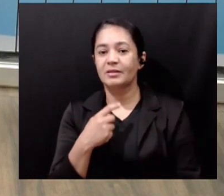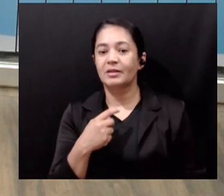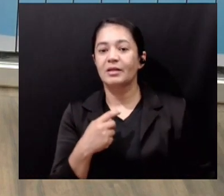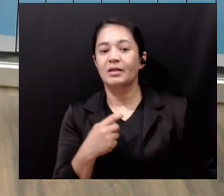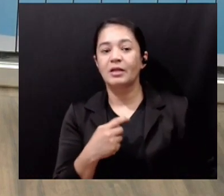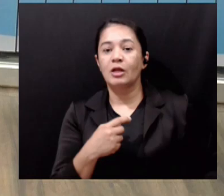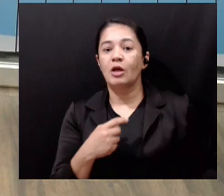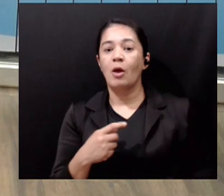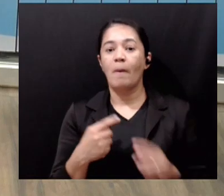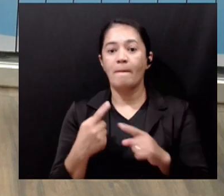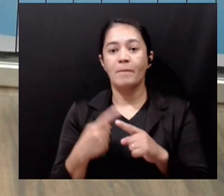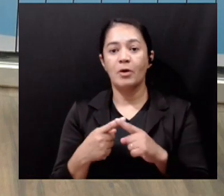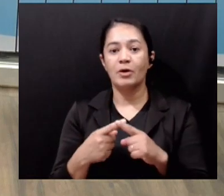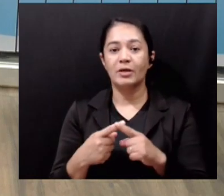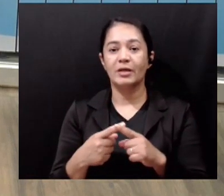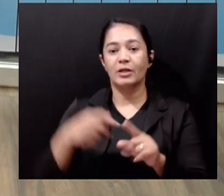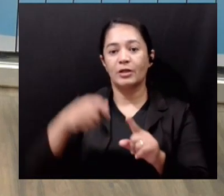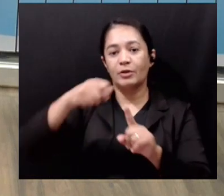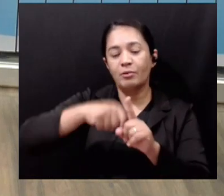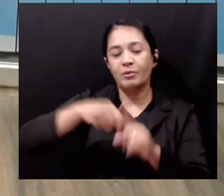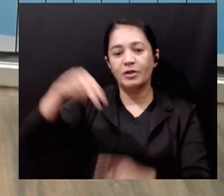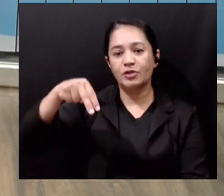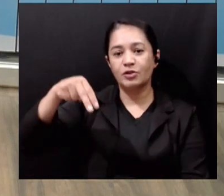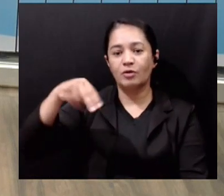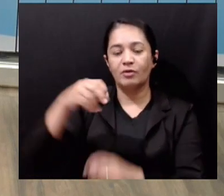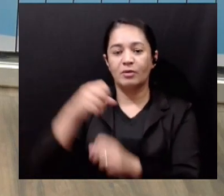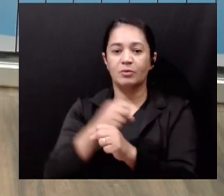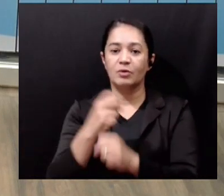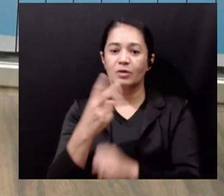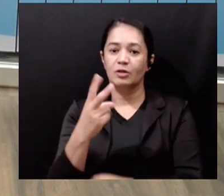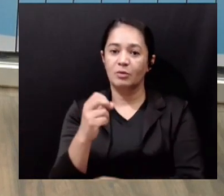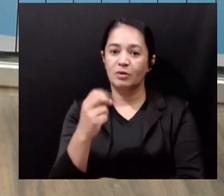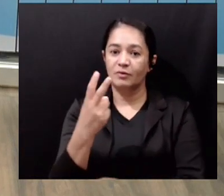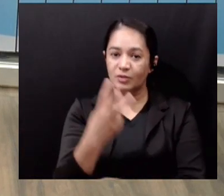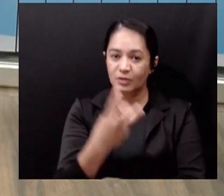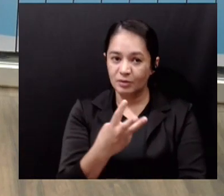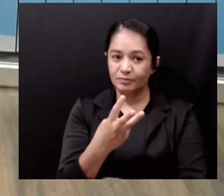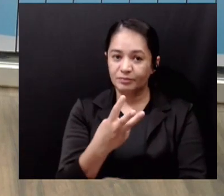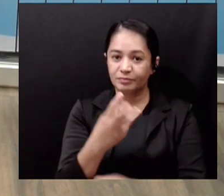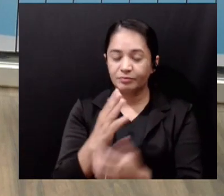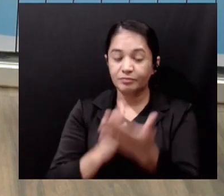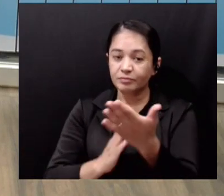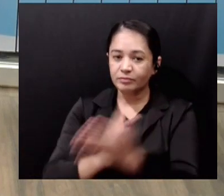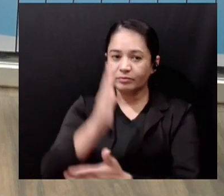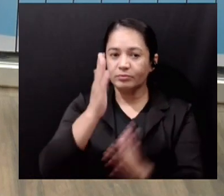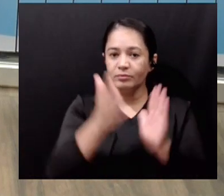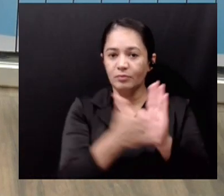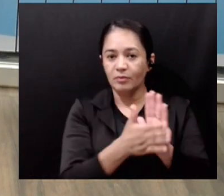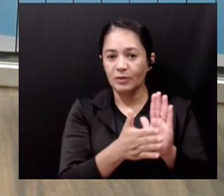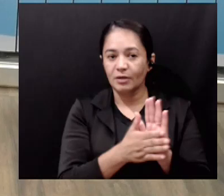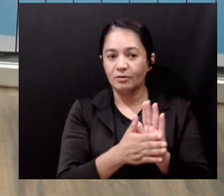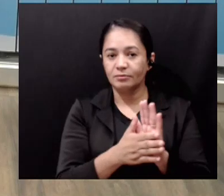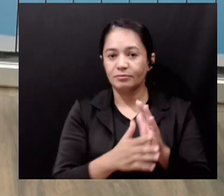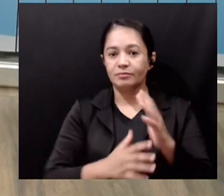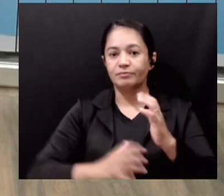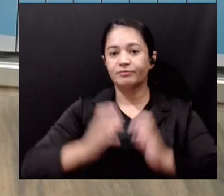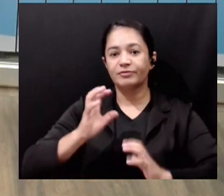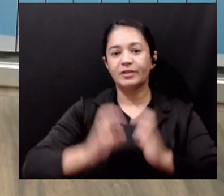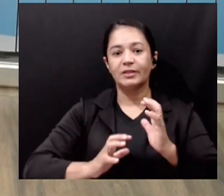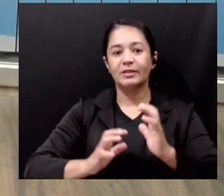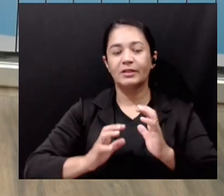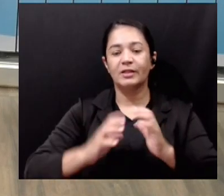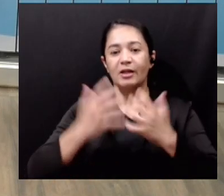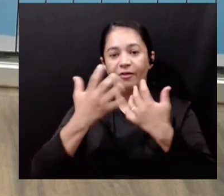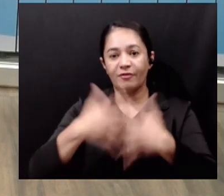o Legislativo já havia aprovado em definitivo uma proposta que flexibilizou a lei, permitindo o uso